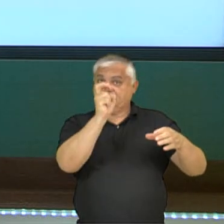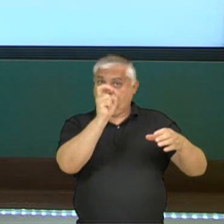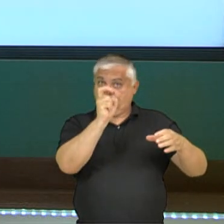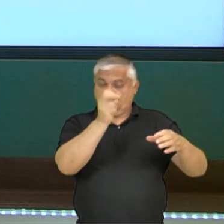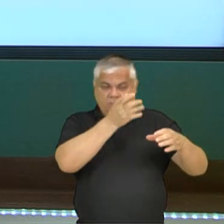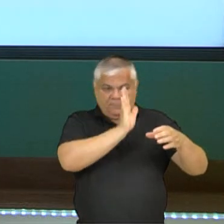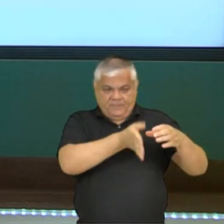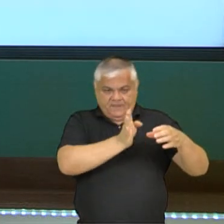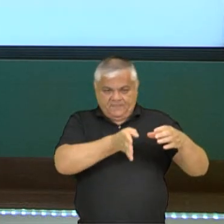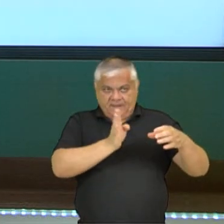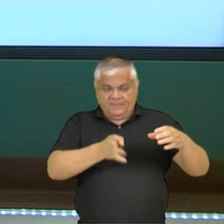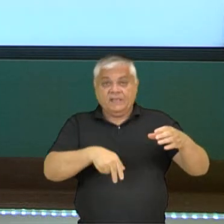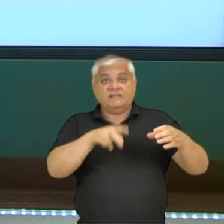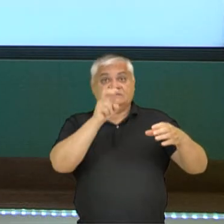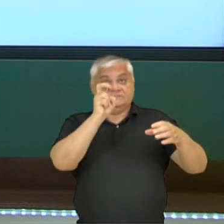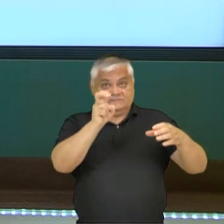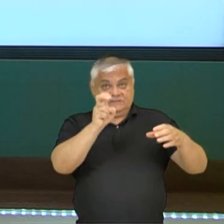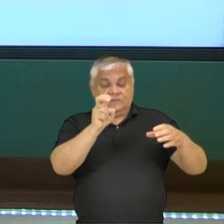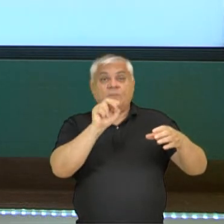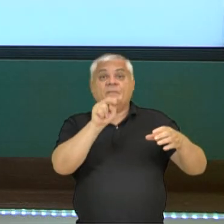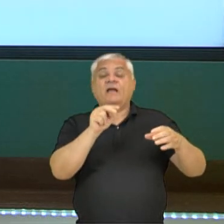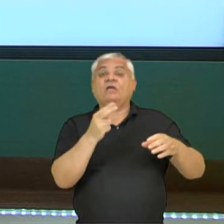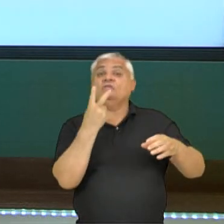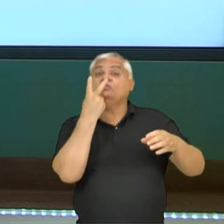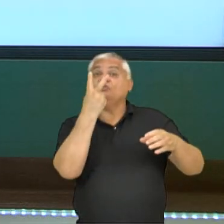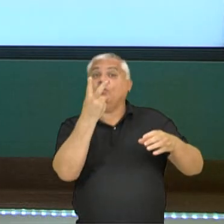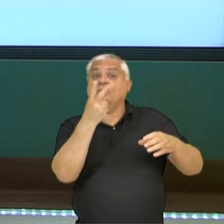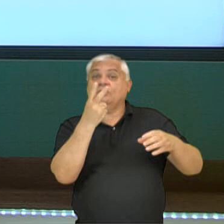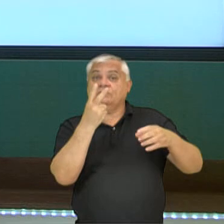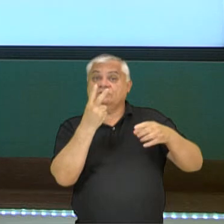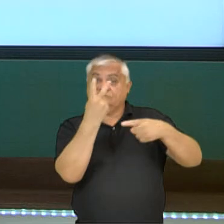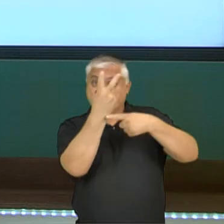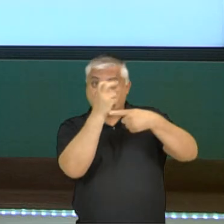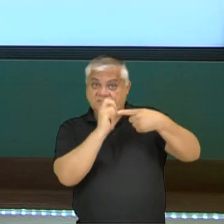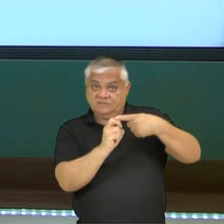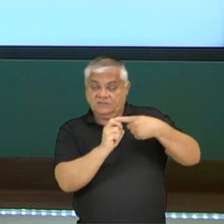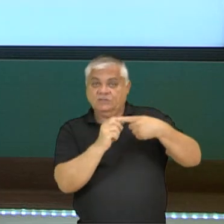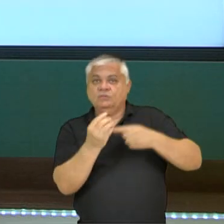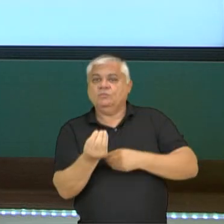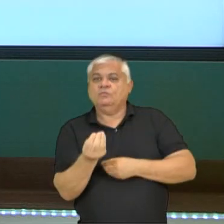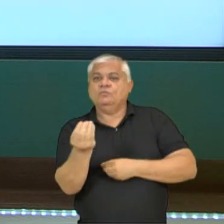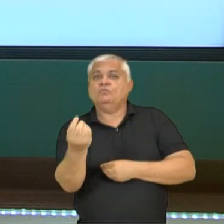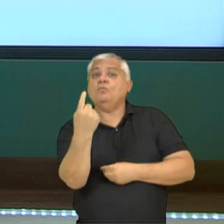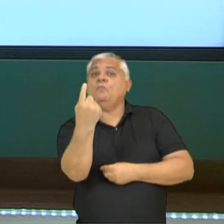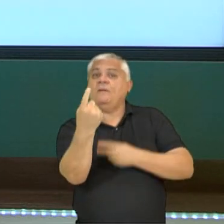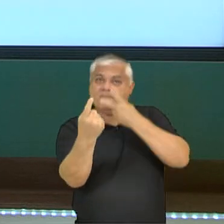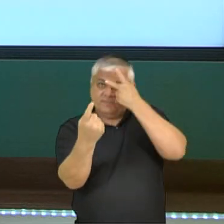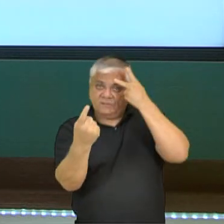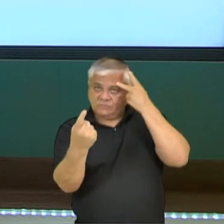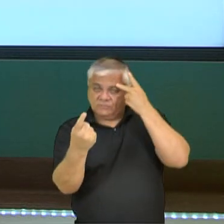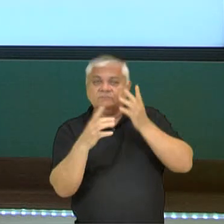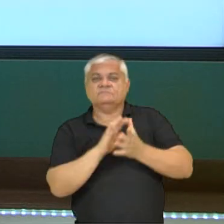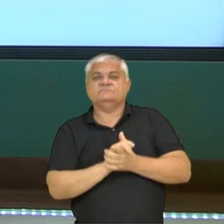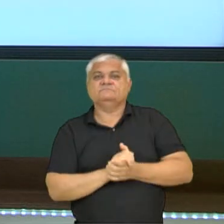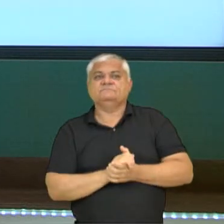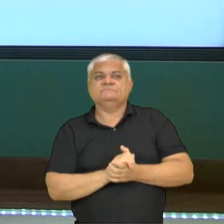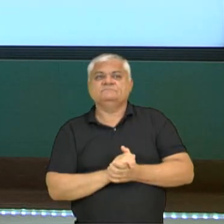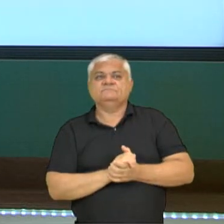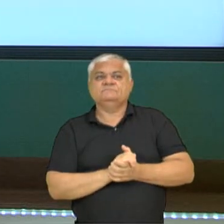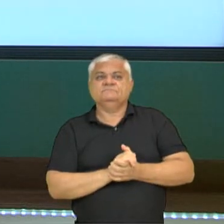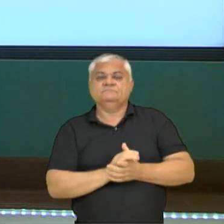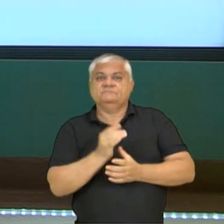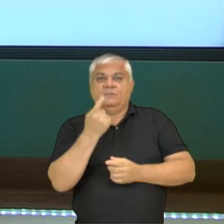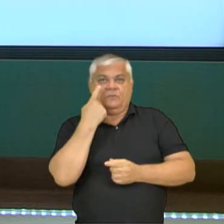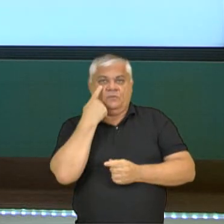partes iguais. Só que eu sei que 2/5 desse pão serve uma pessoa, ok?